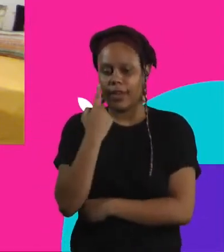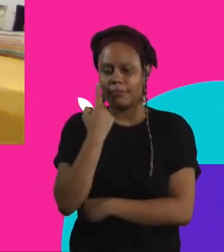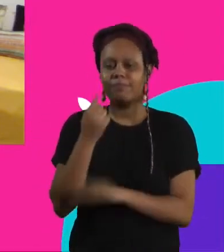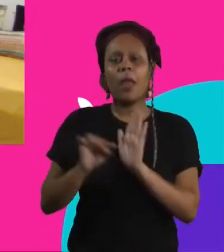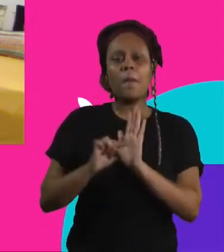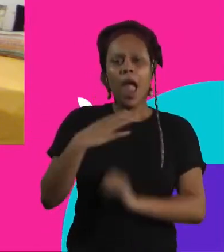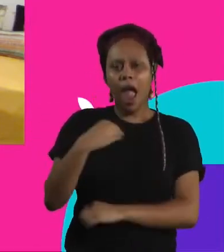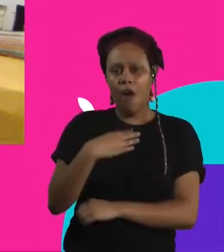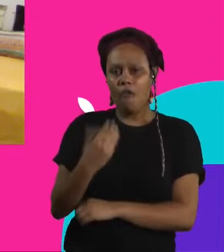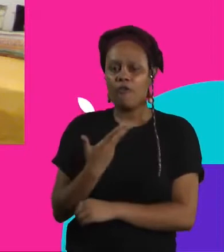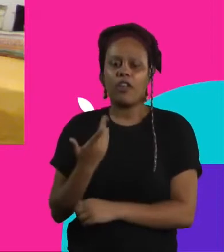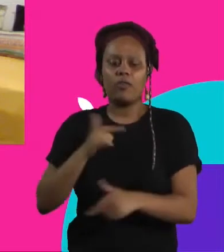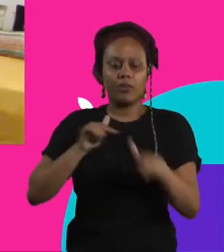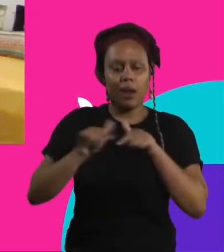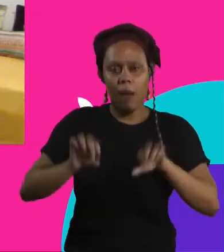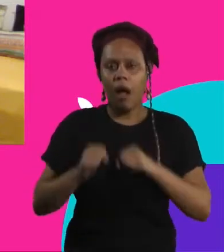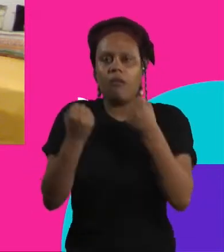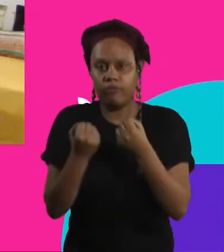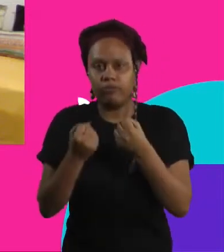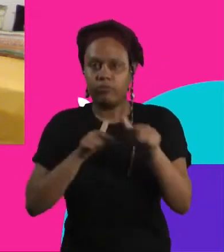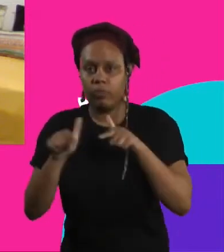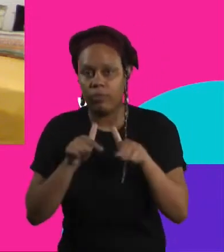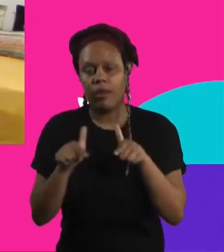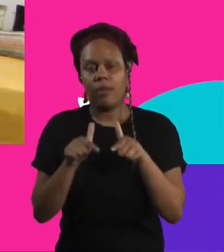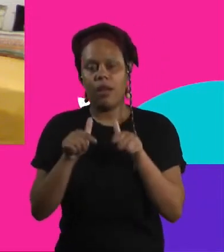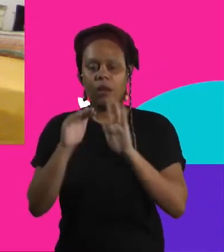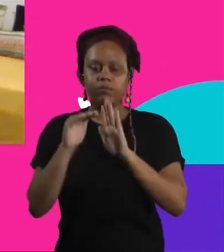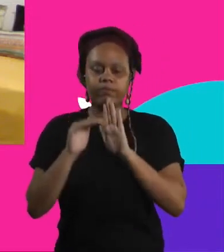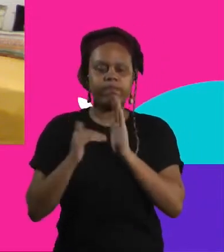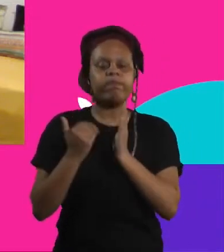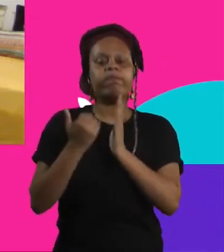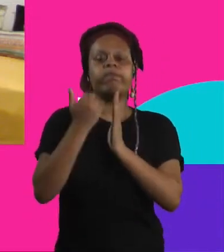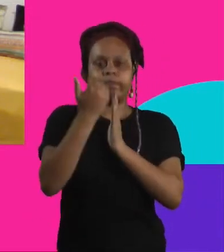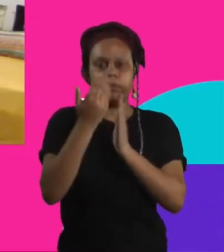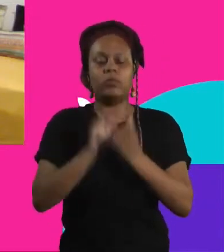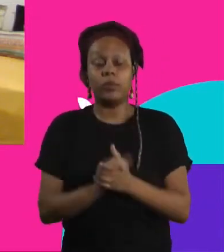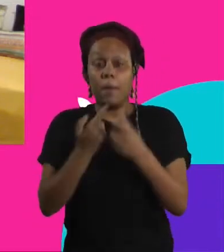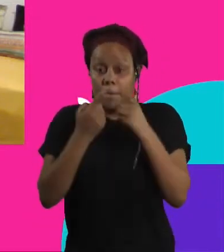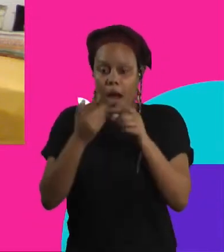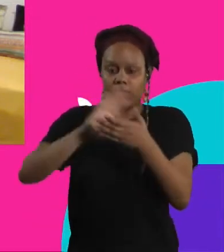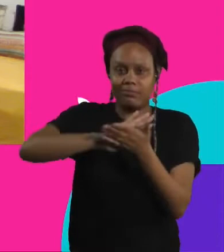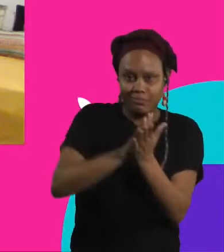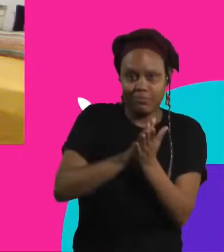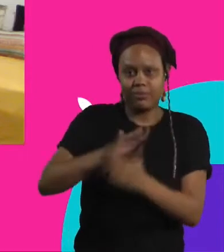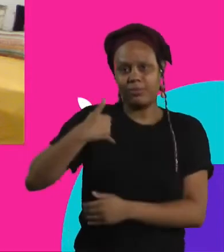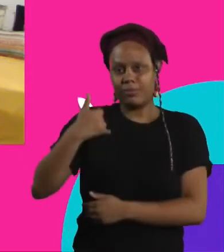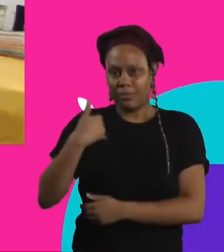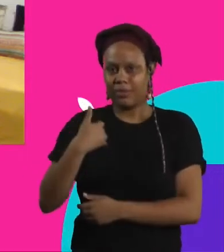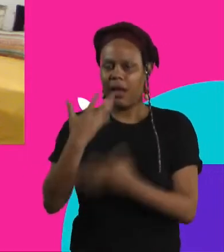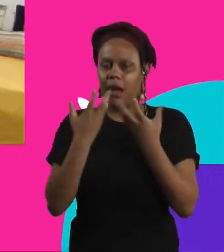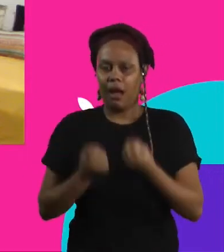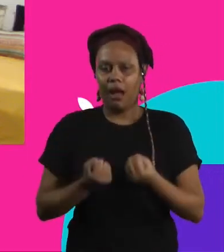força de trabalho está envelhecendo, mas o preconceito com relação à idade, ele ainda é aceito, né? E